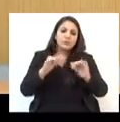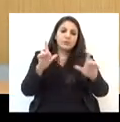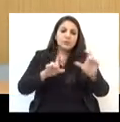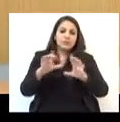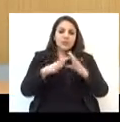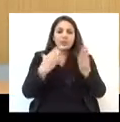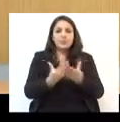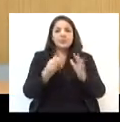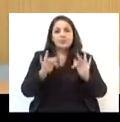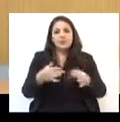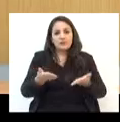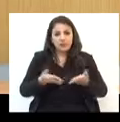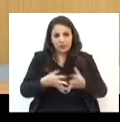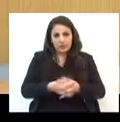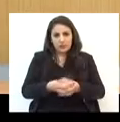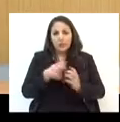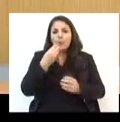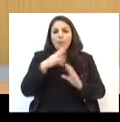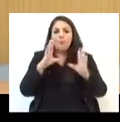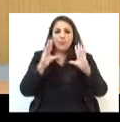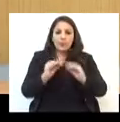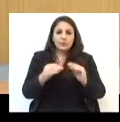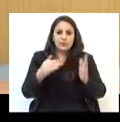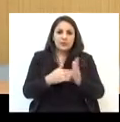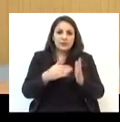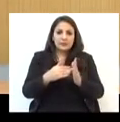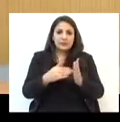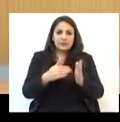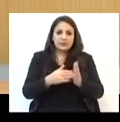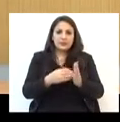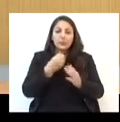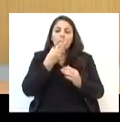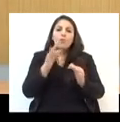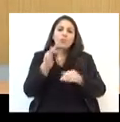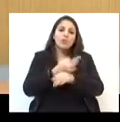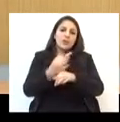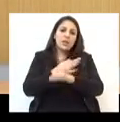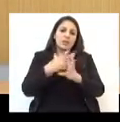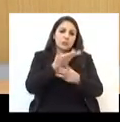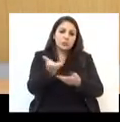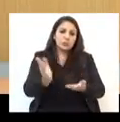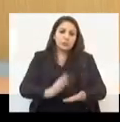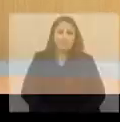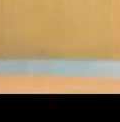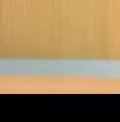Jornal da Câmara termina aqui. Uma boa noite e um ótimo feriado.